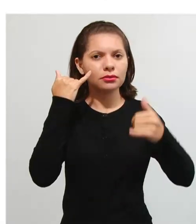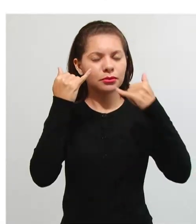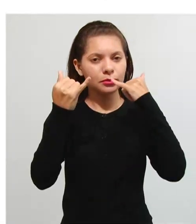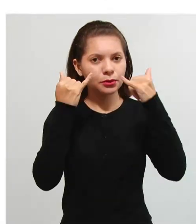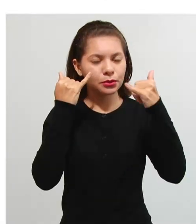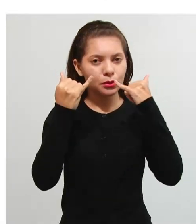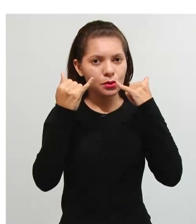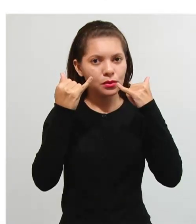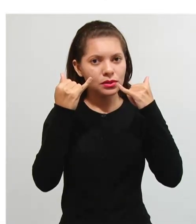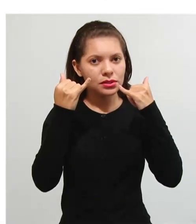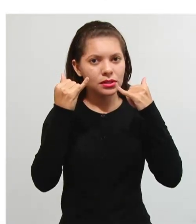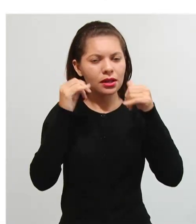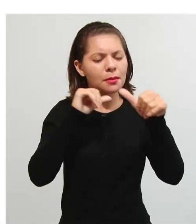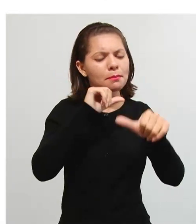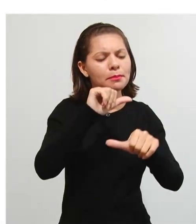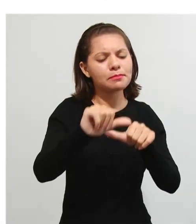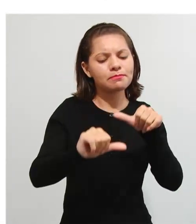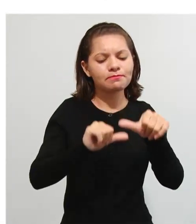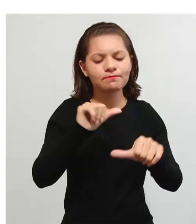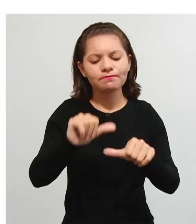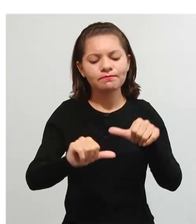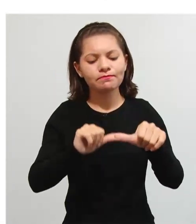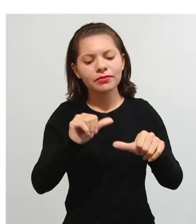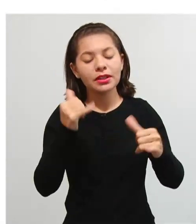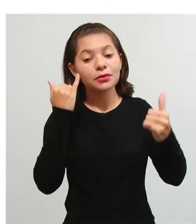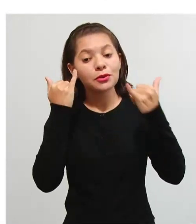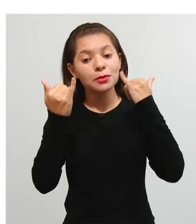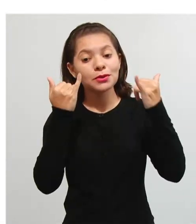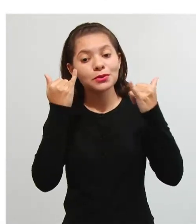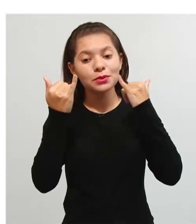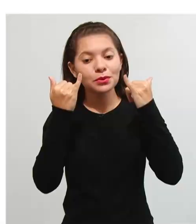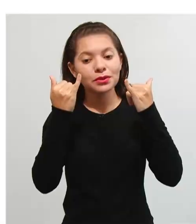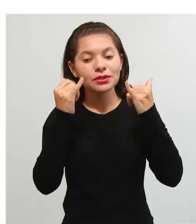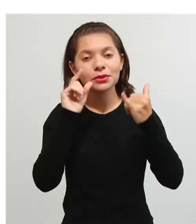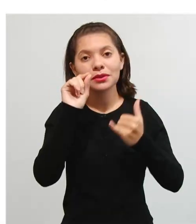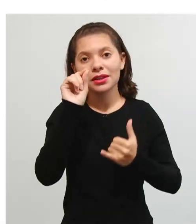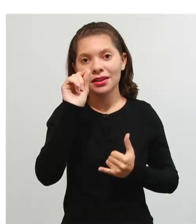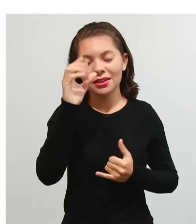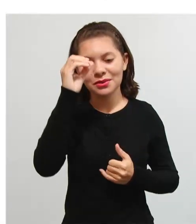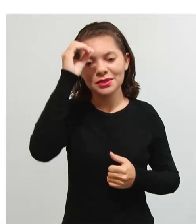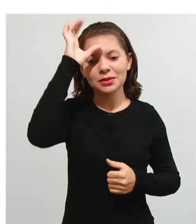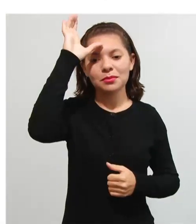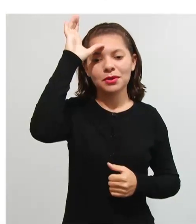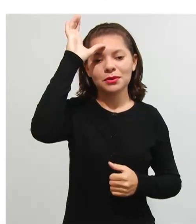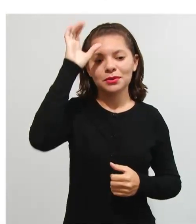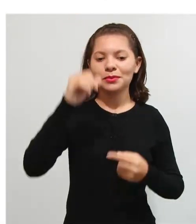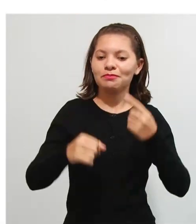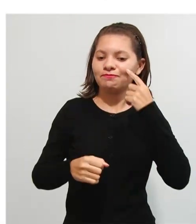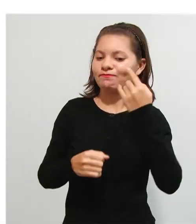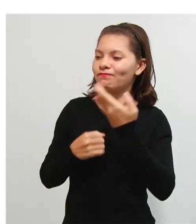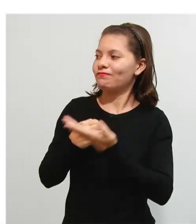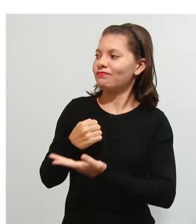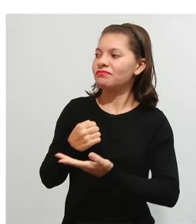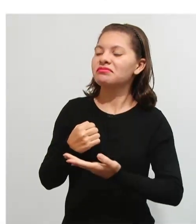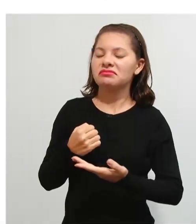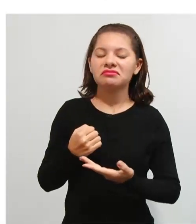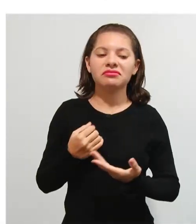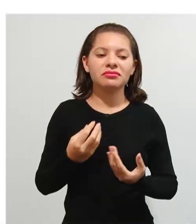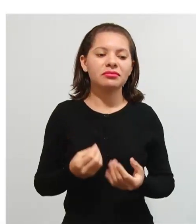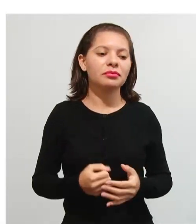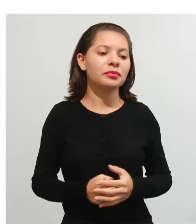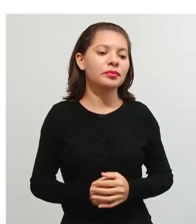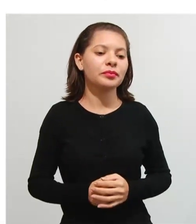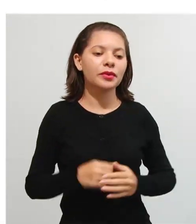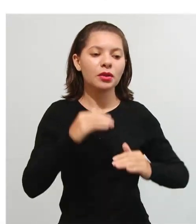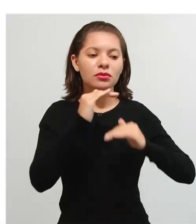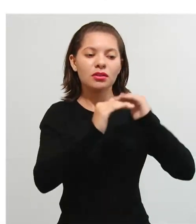informações é que transformam essas informações em conhecimento. Então, é assim que ocorre o desenvolvimento